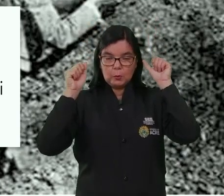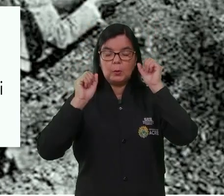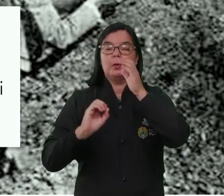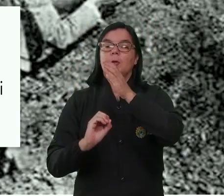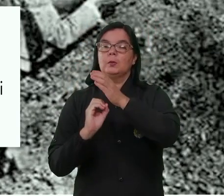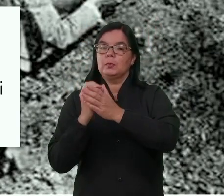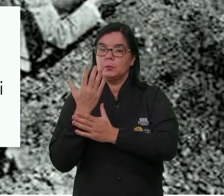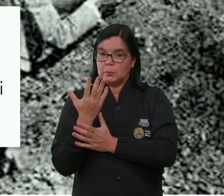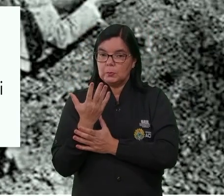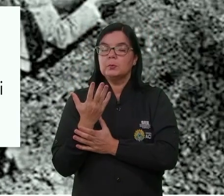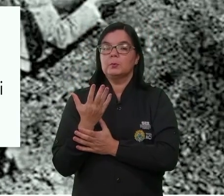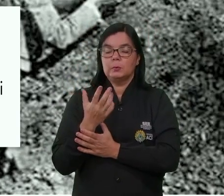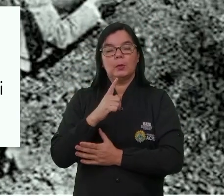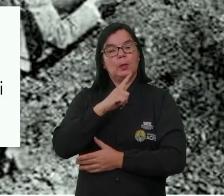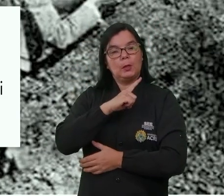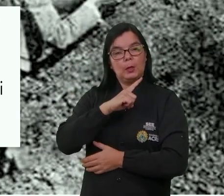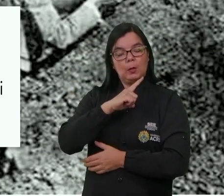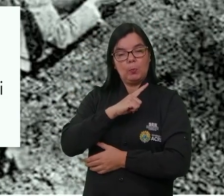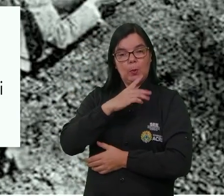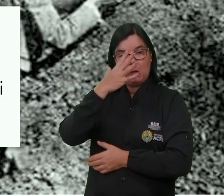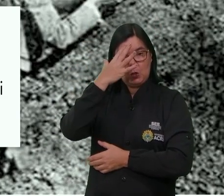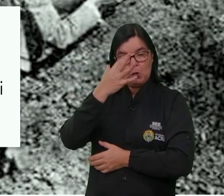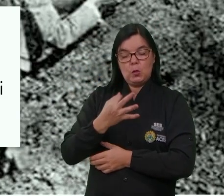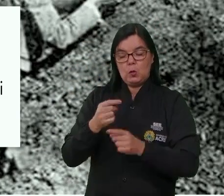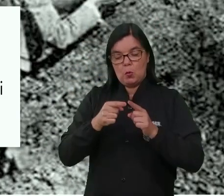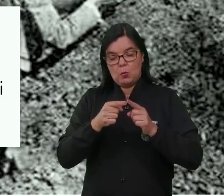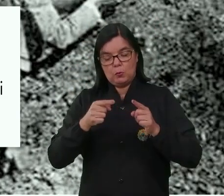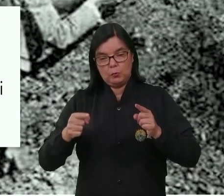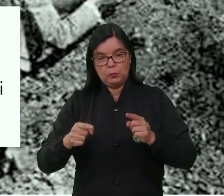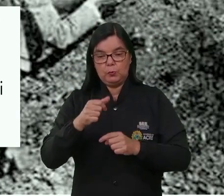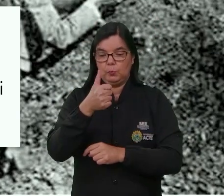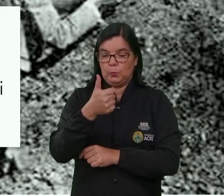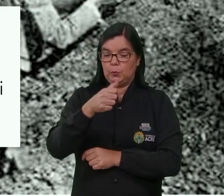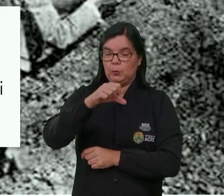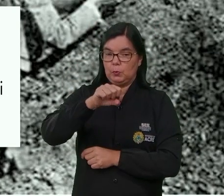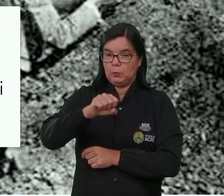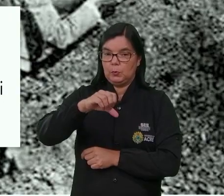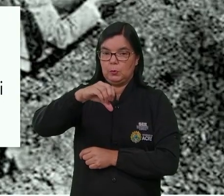que teve justamente esse período, de